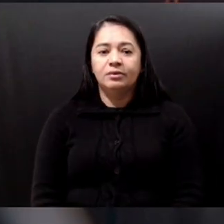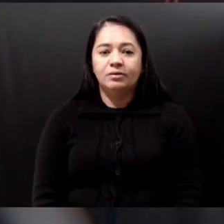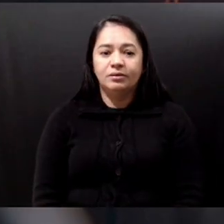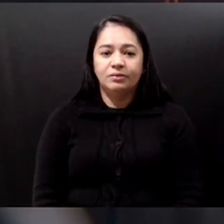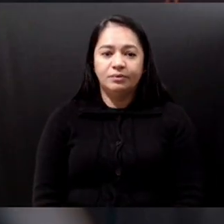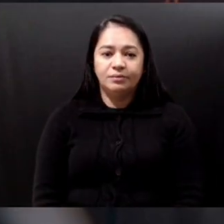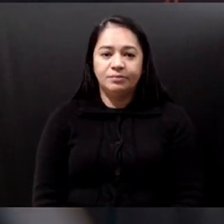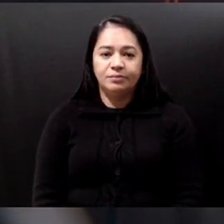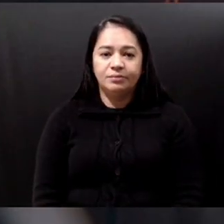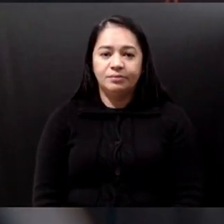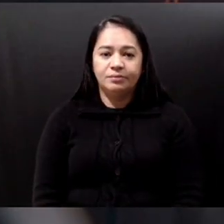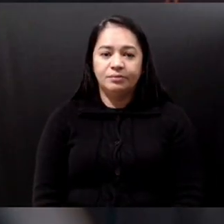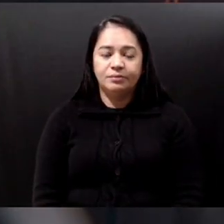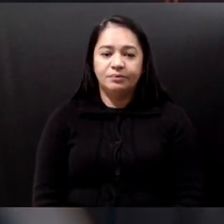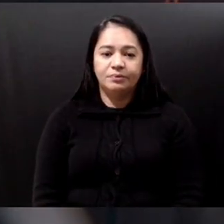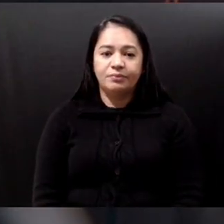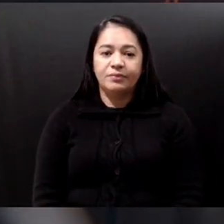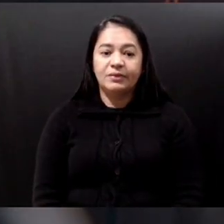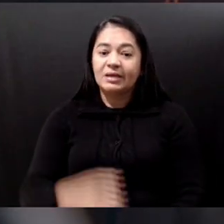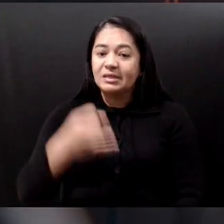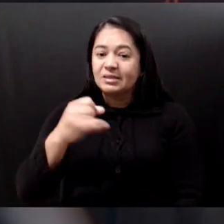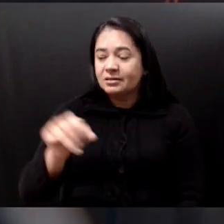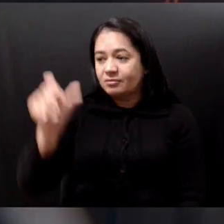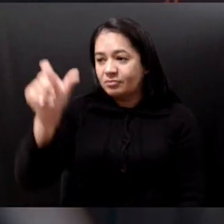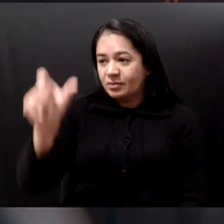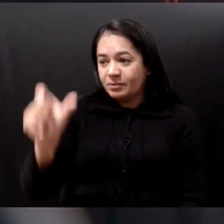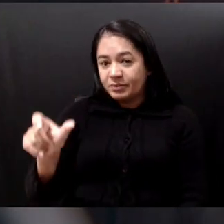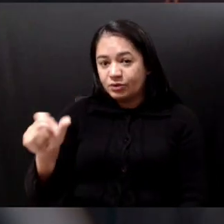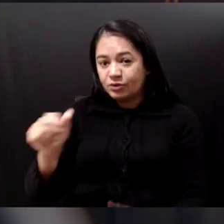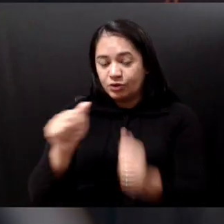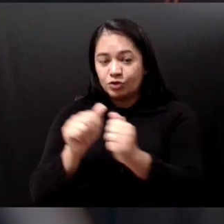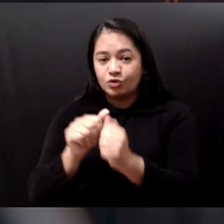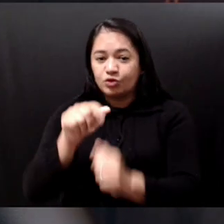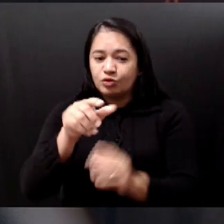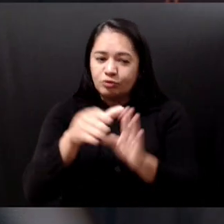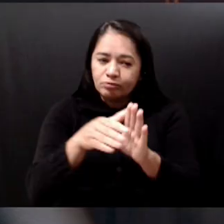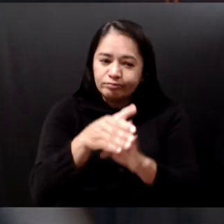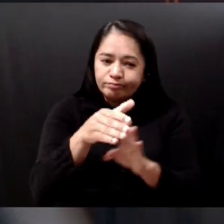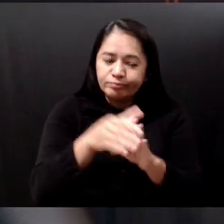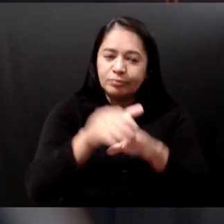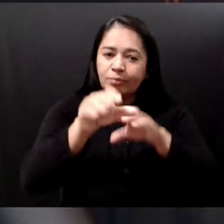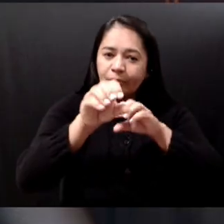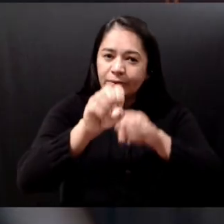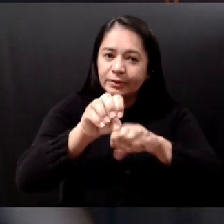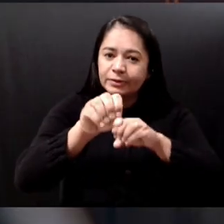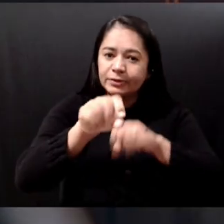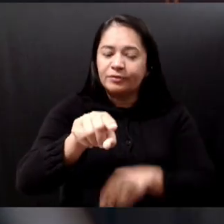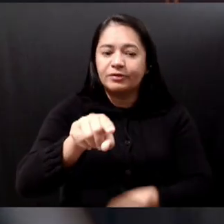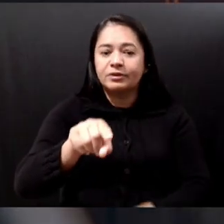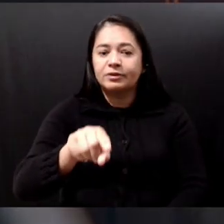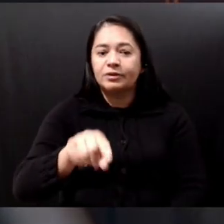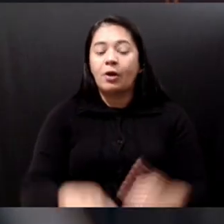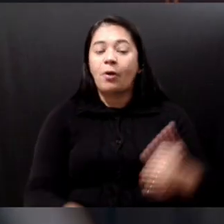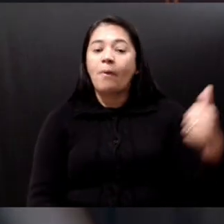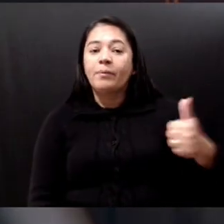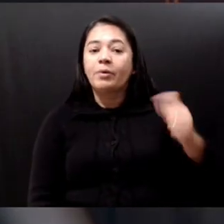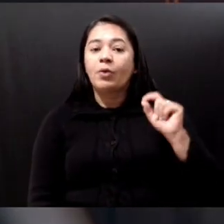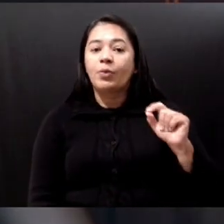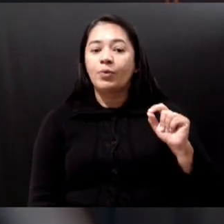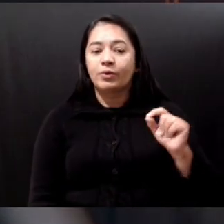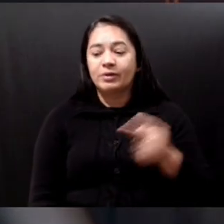ter alguém que te oriente, Uhum, que te ensine, o primeiro ponto é que ele vai trazer um olhar